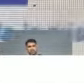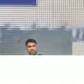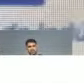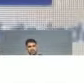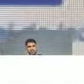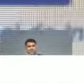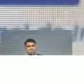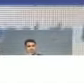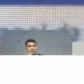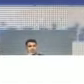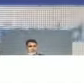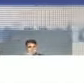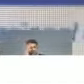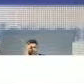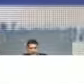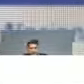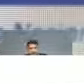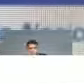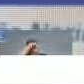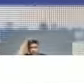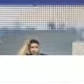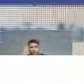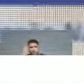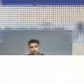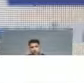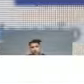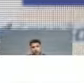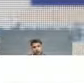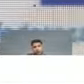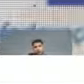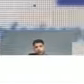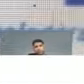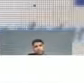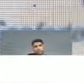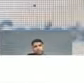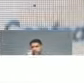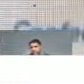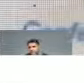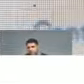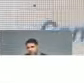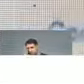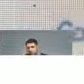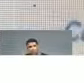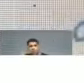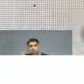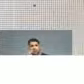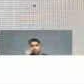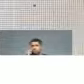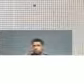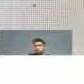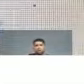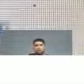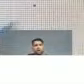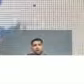os 23 milhões de Amazônias de brasileiros que vivem na região não são o ponto central dessa desse processo